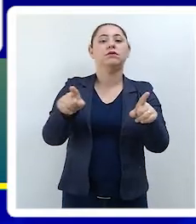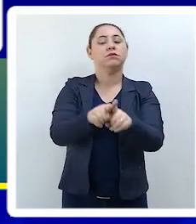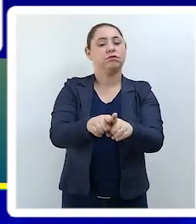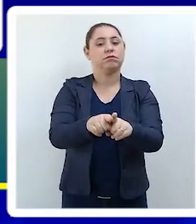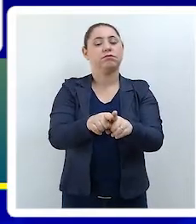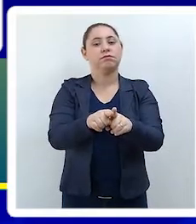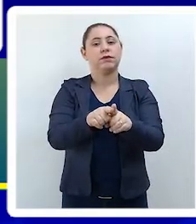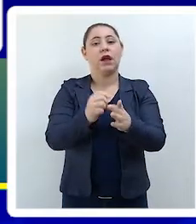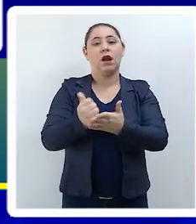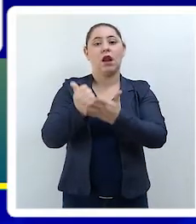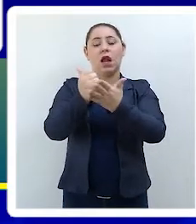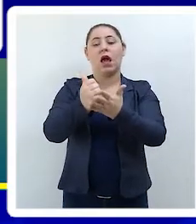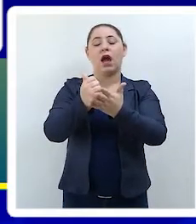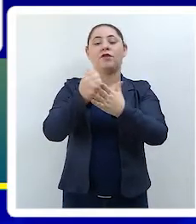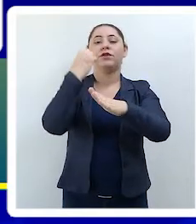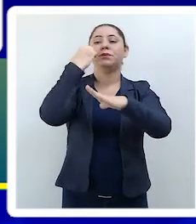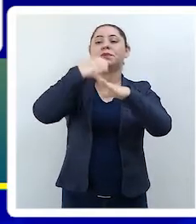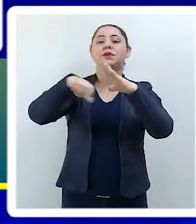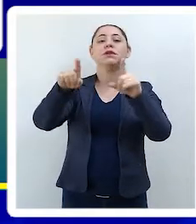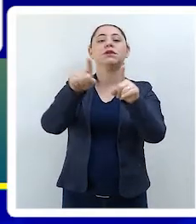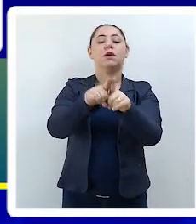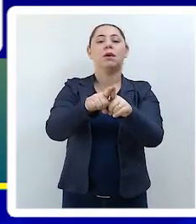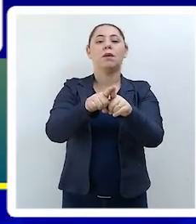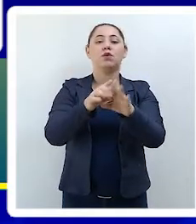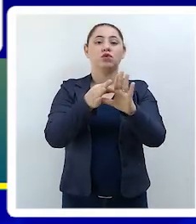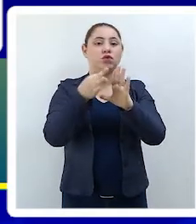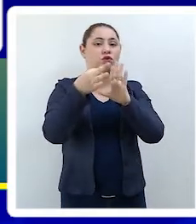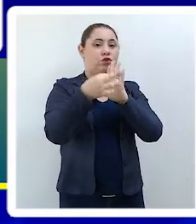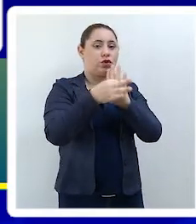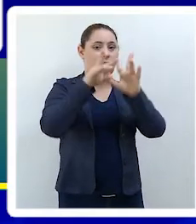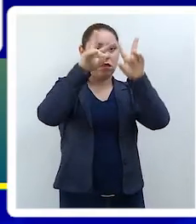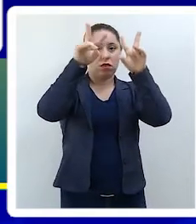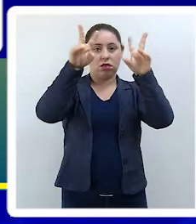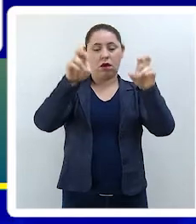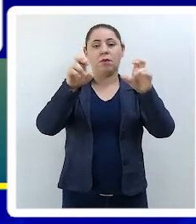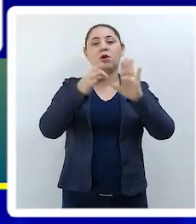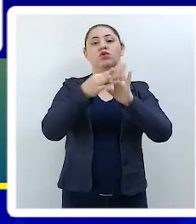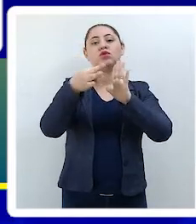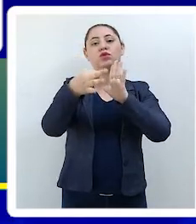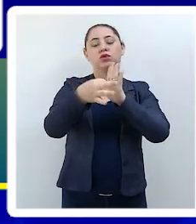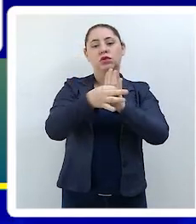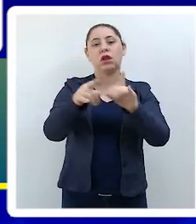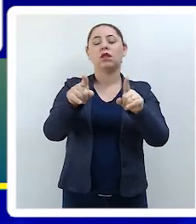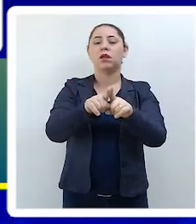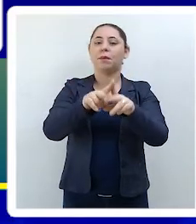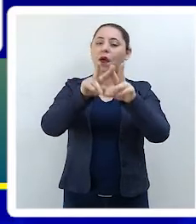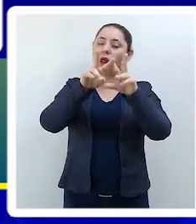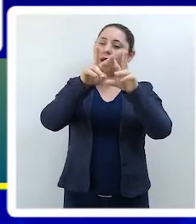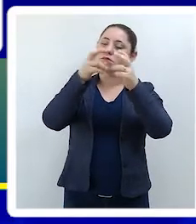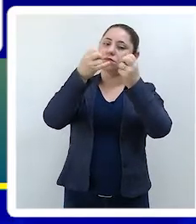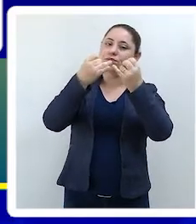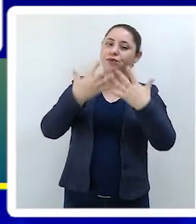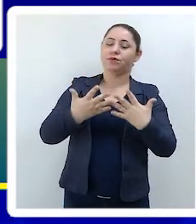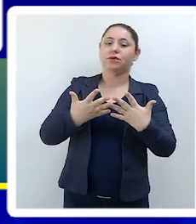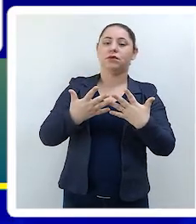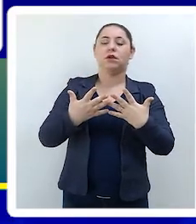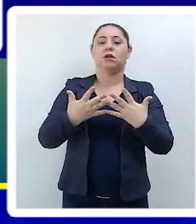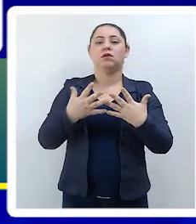leva essa mensagem também. Então, pode sugerir temas, pode sugerir assuntos, pode